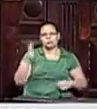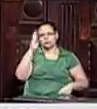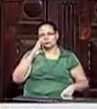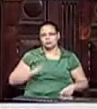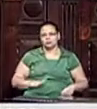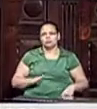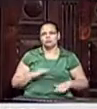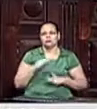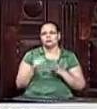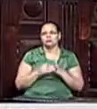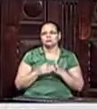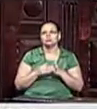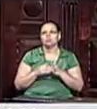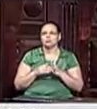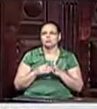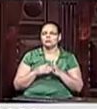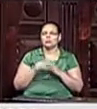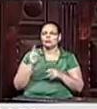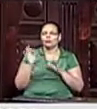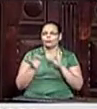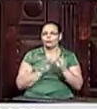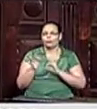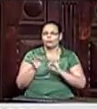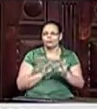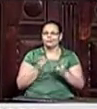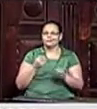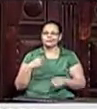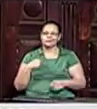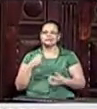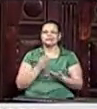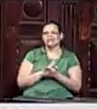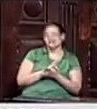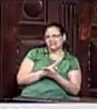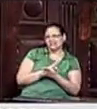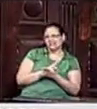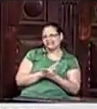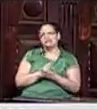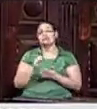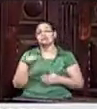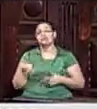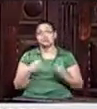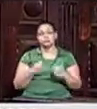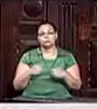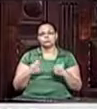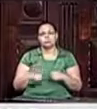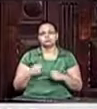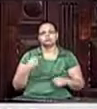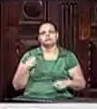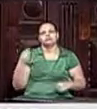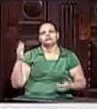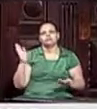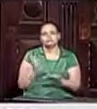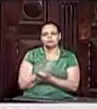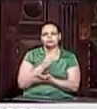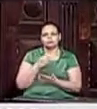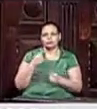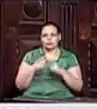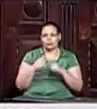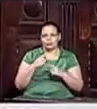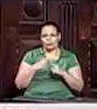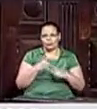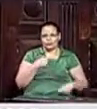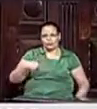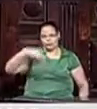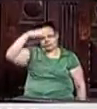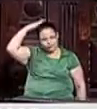nacionais. Era esse o projeto que incomodava. Então nós temos que derrubar o Temer, sim, porque ele está caindo